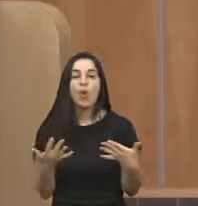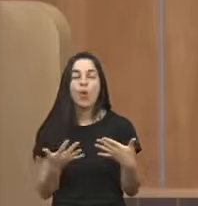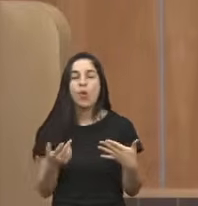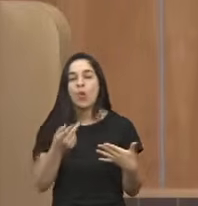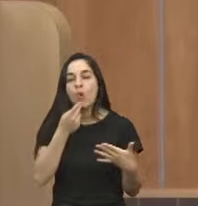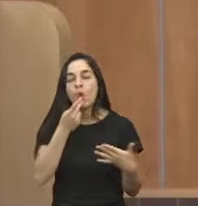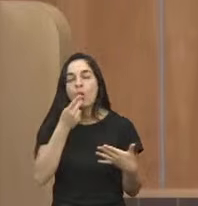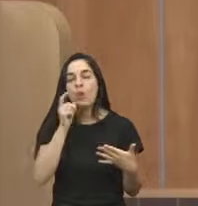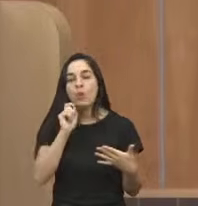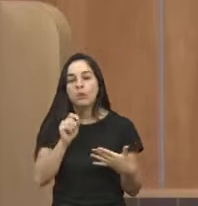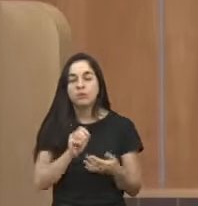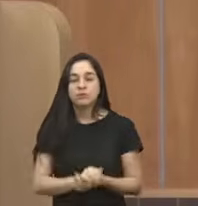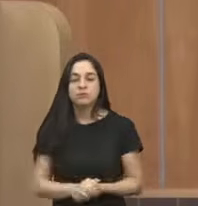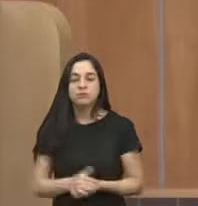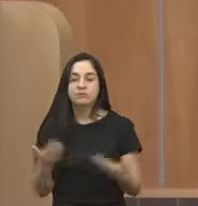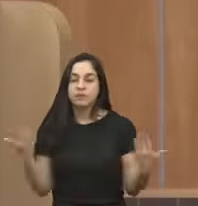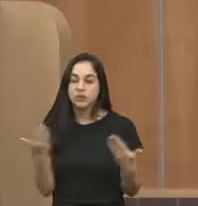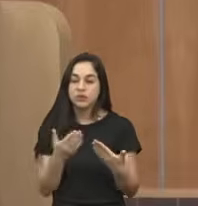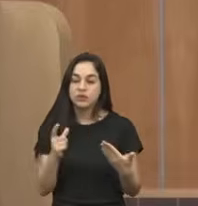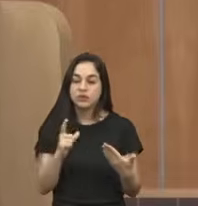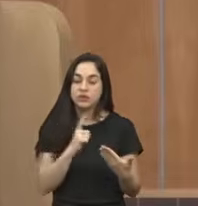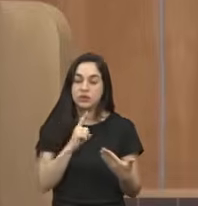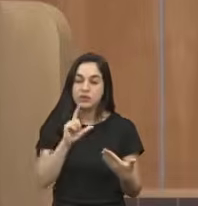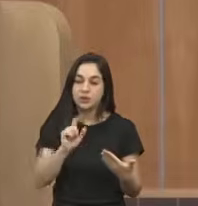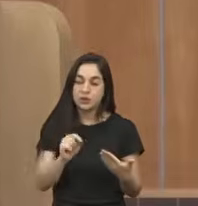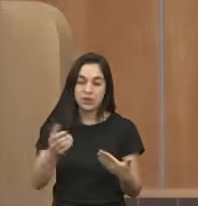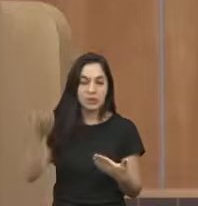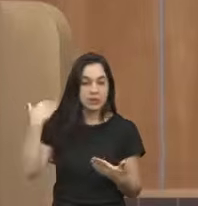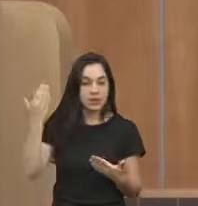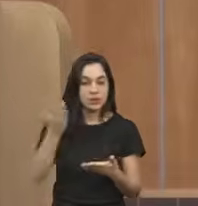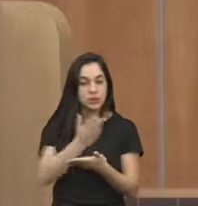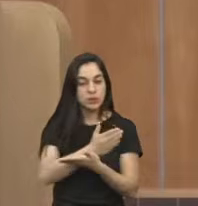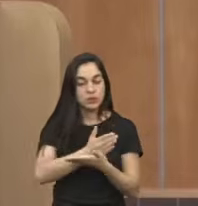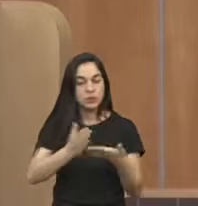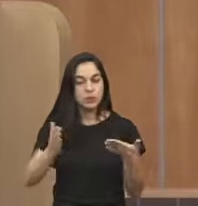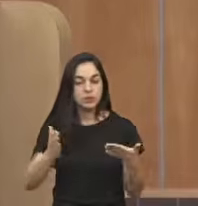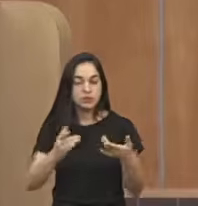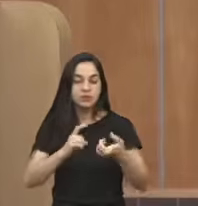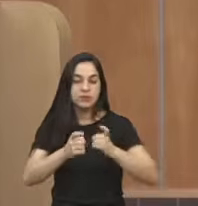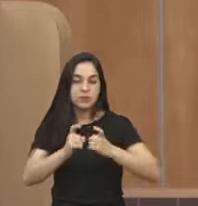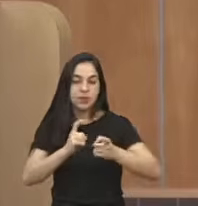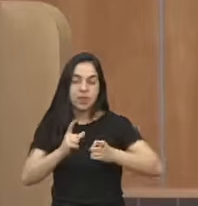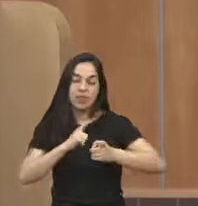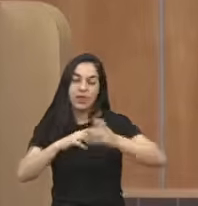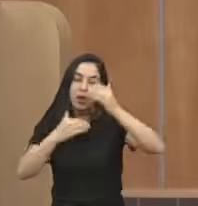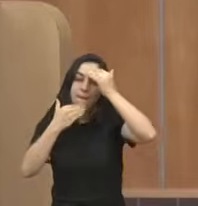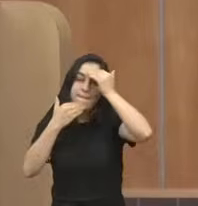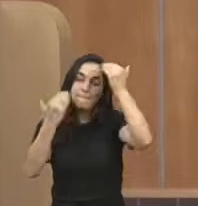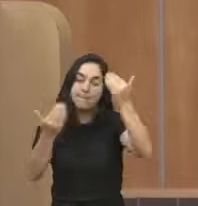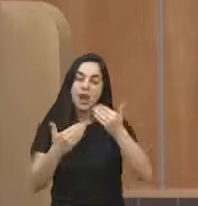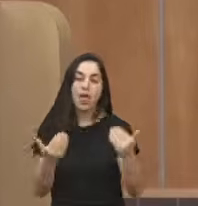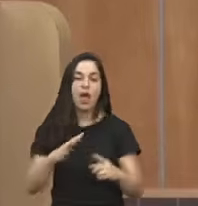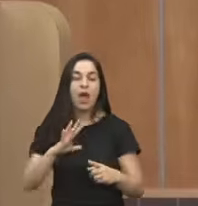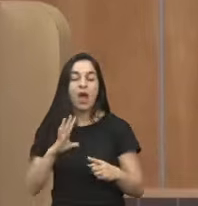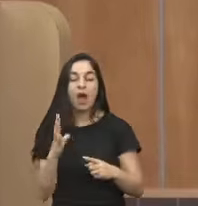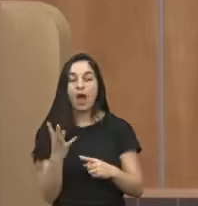que hoje nós tivemos aqui uma homenagem aos